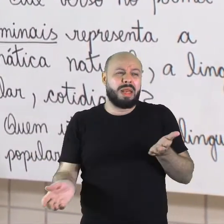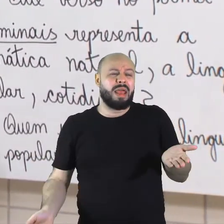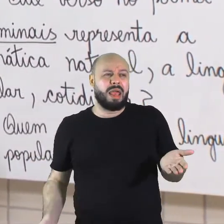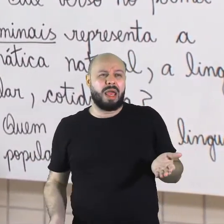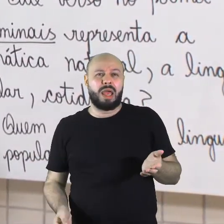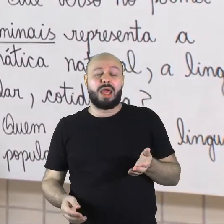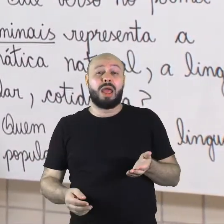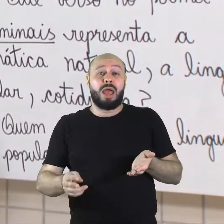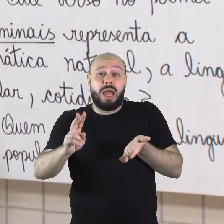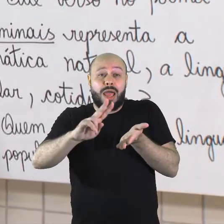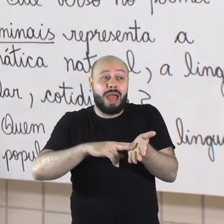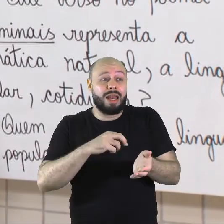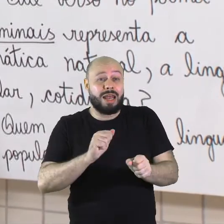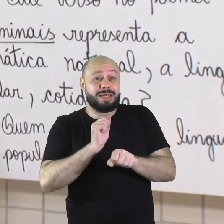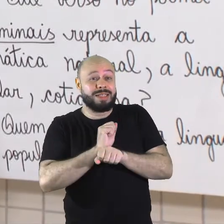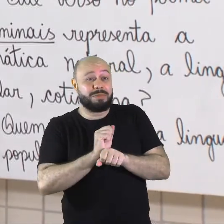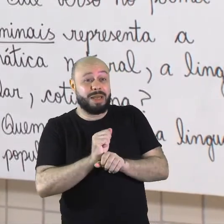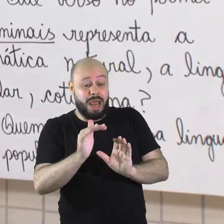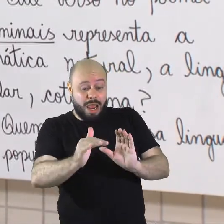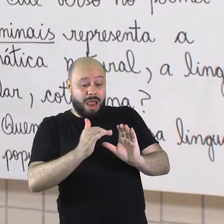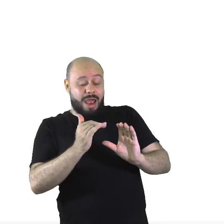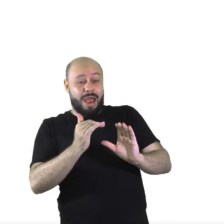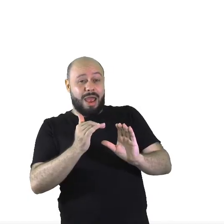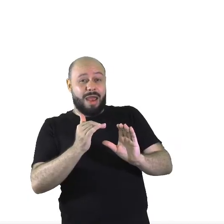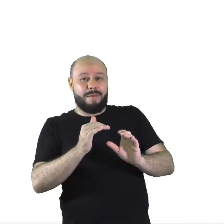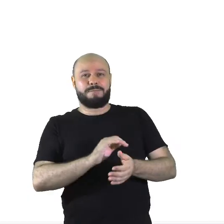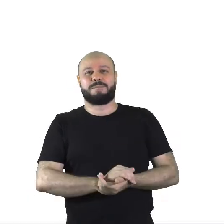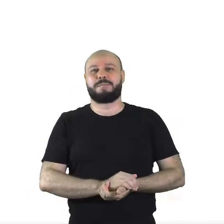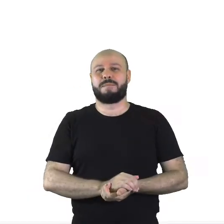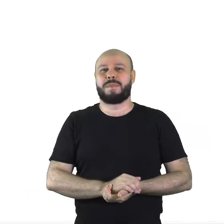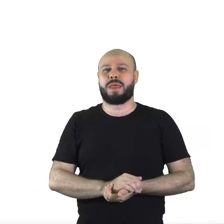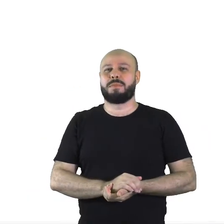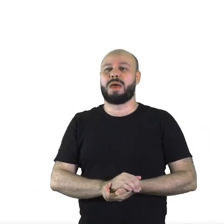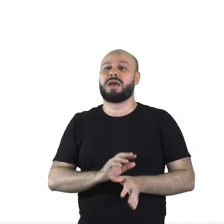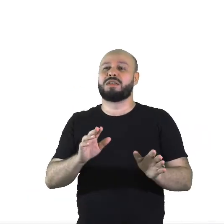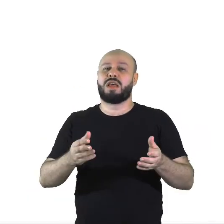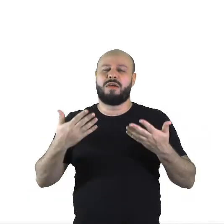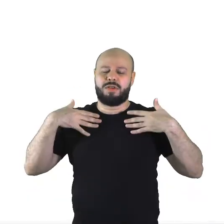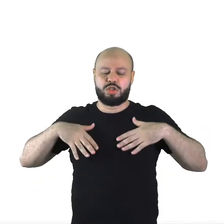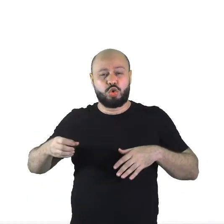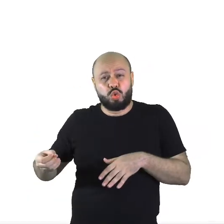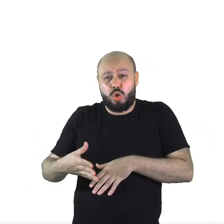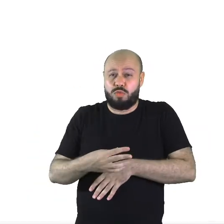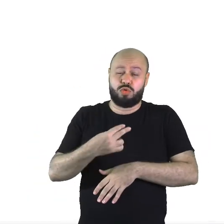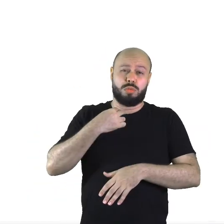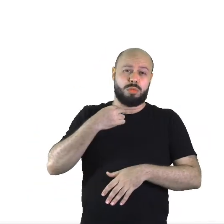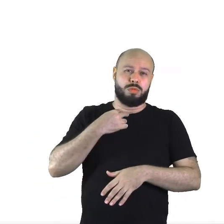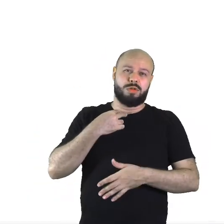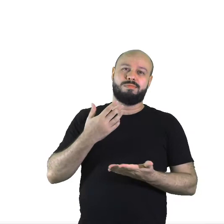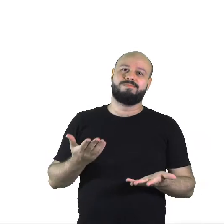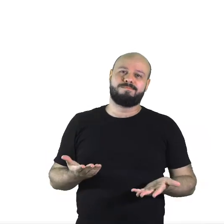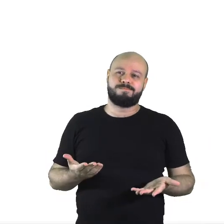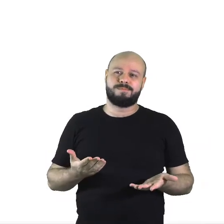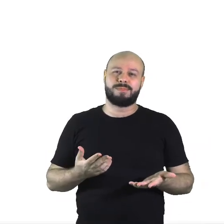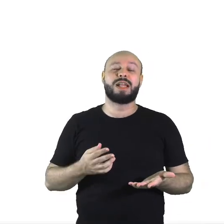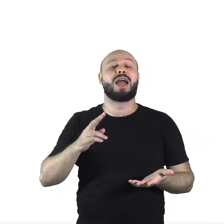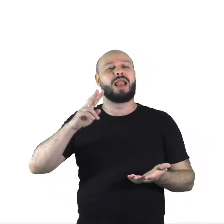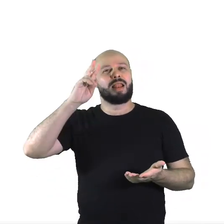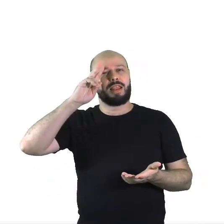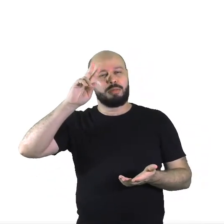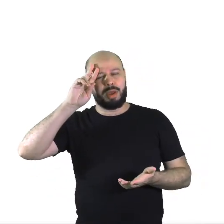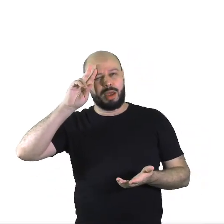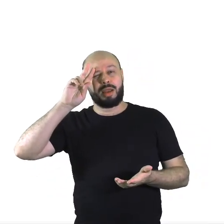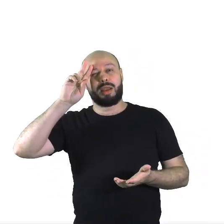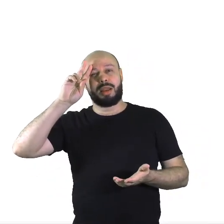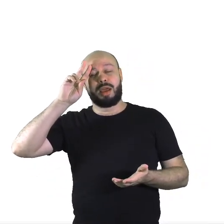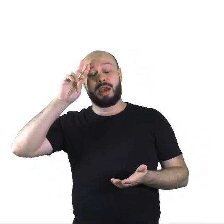que custavam chegar, nem sempre podia usar um vestido novo. Então isso aí já fica claro que ela tem as lembranças de algumas coisas que